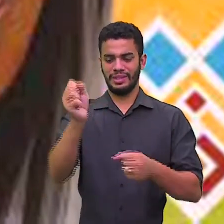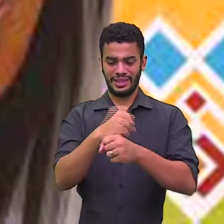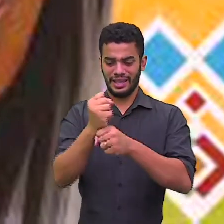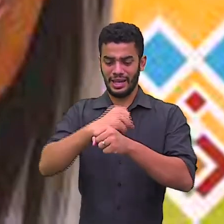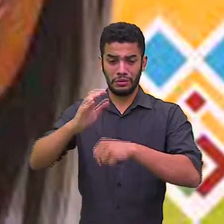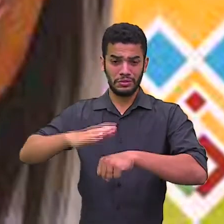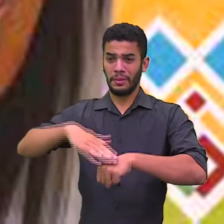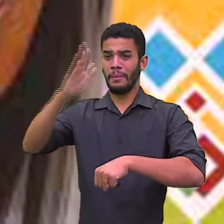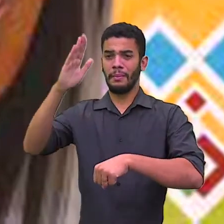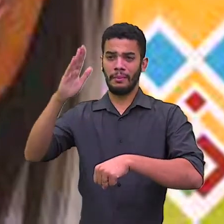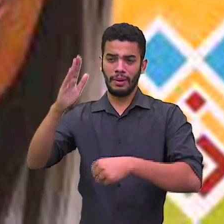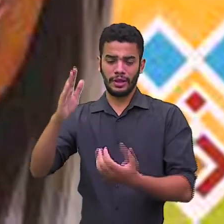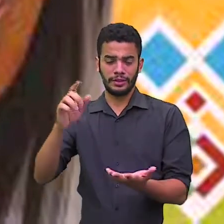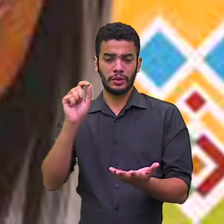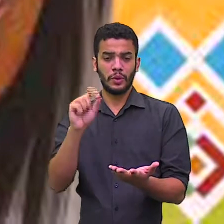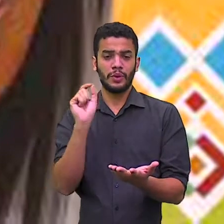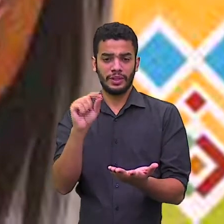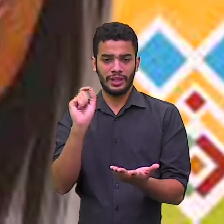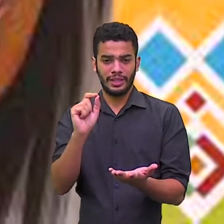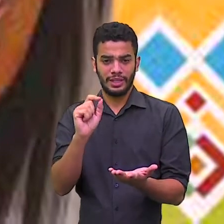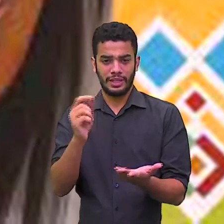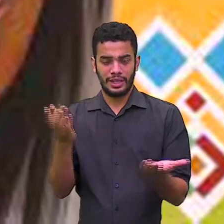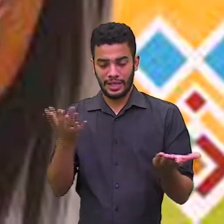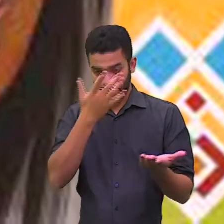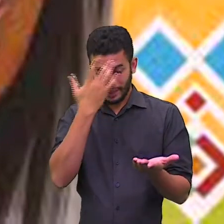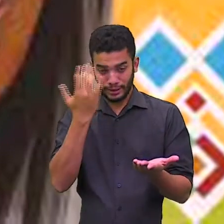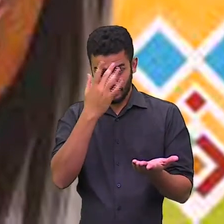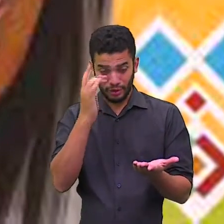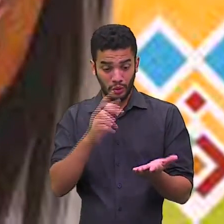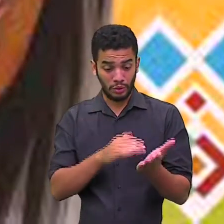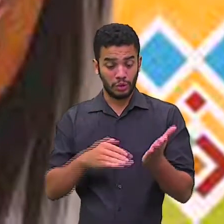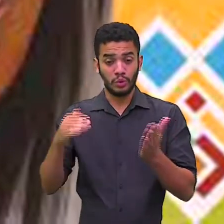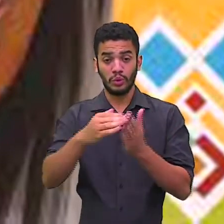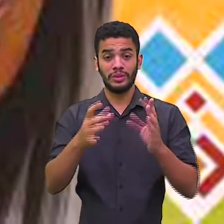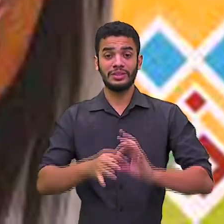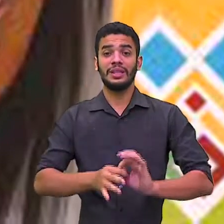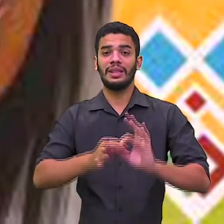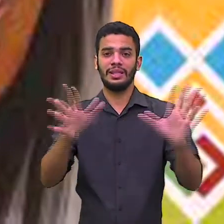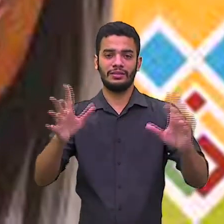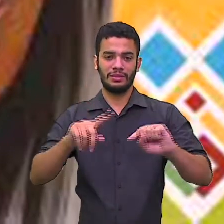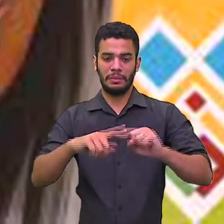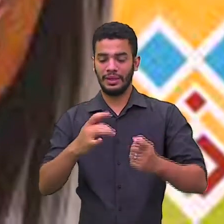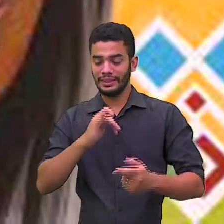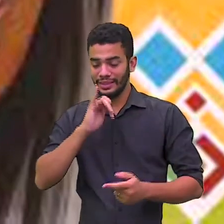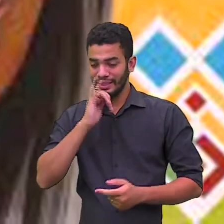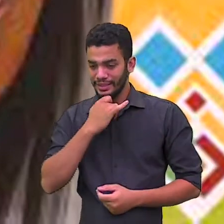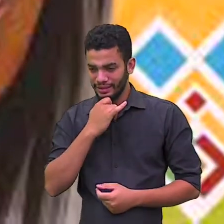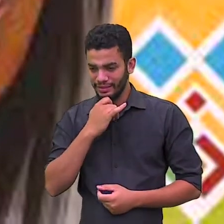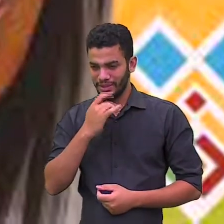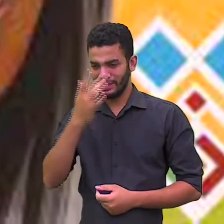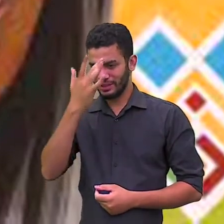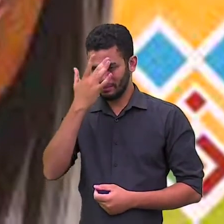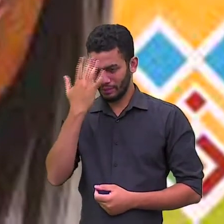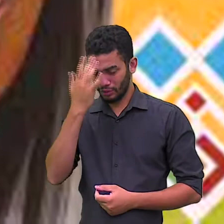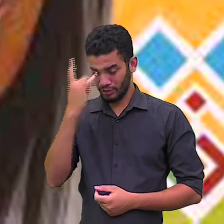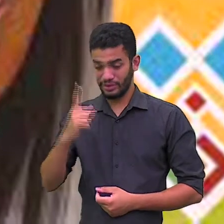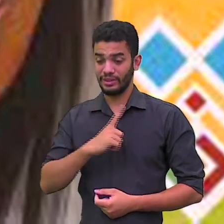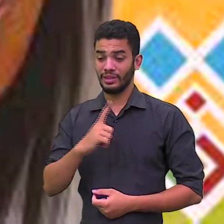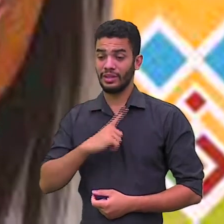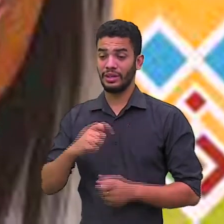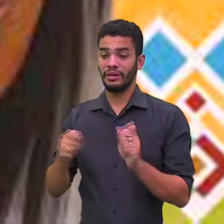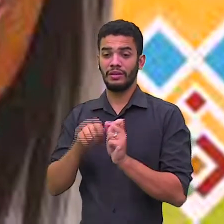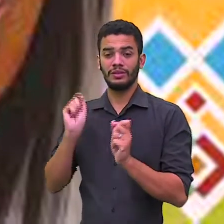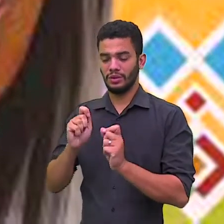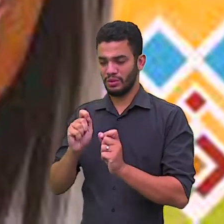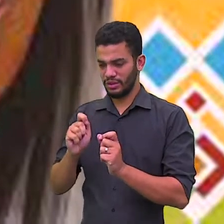perceptíveis a pobreza, a violência e a discriminação que afetam os negros no Brasil, os